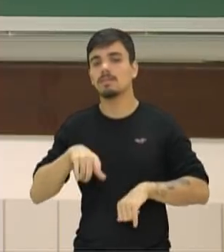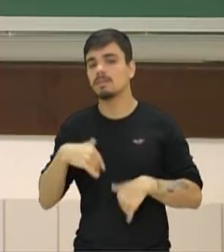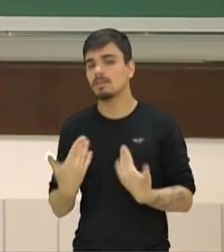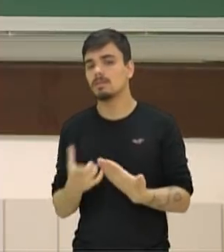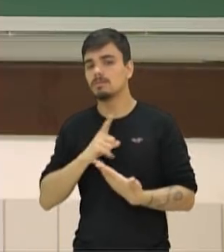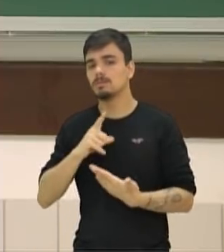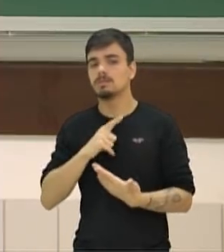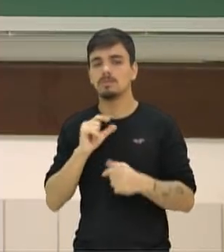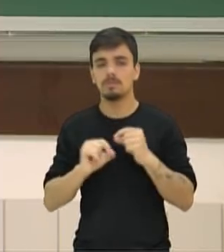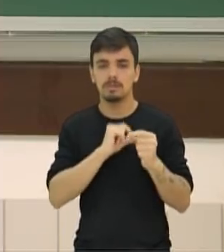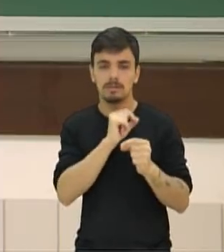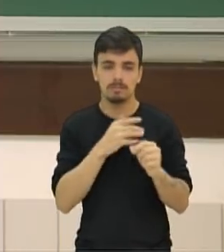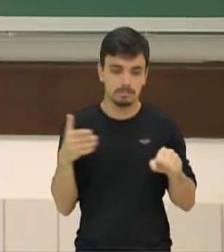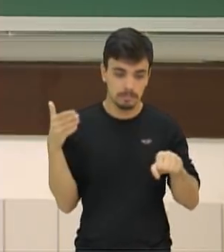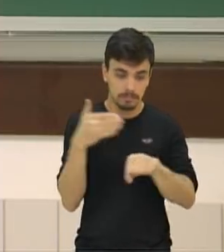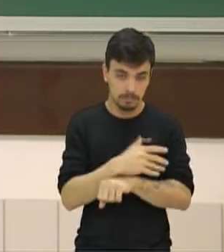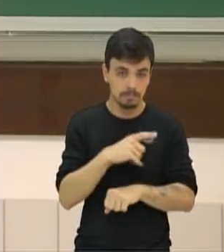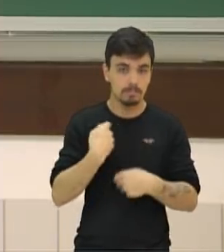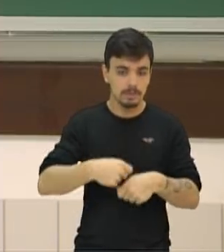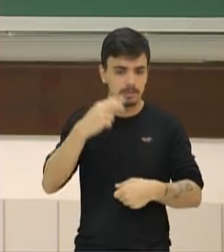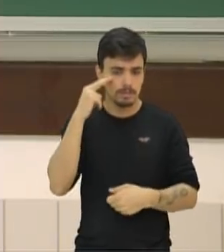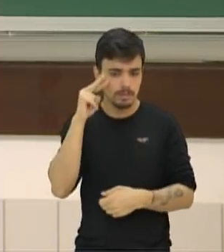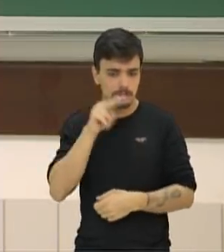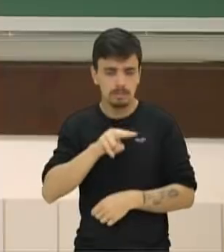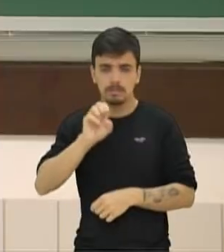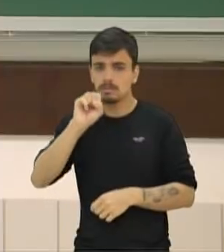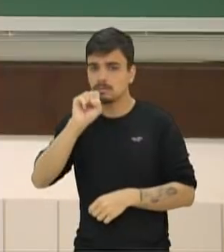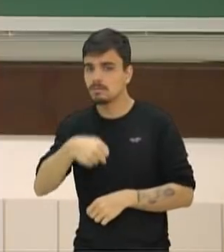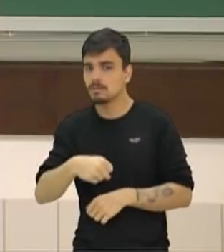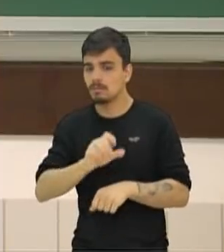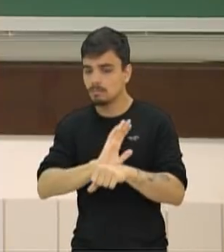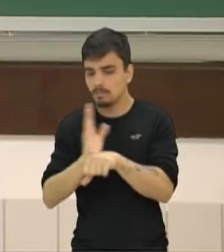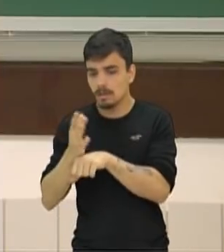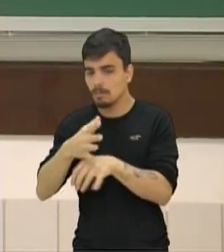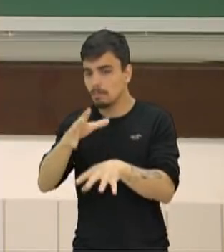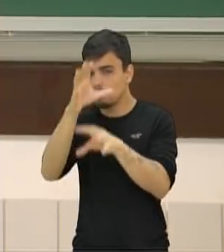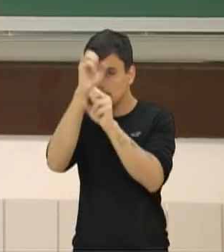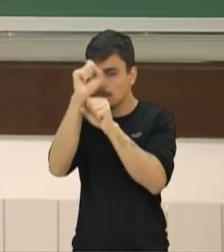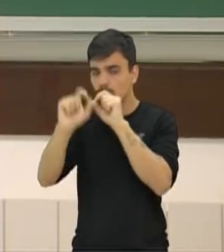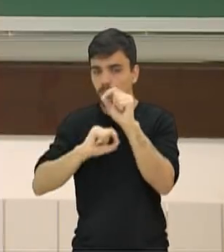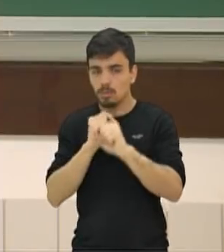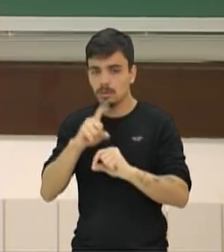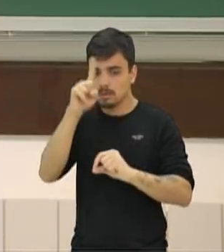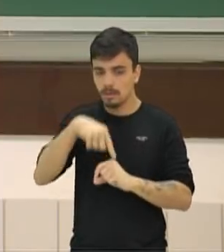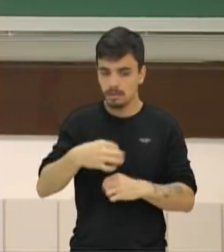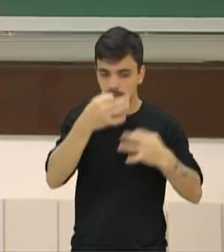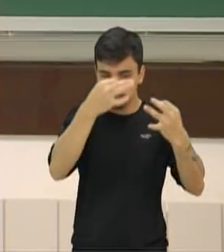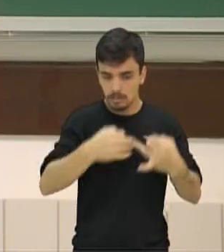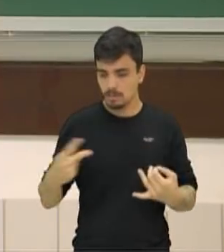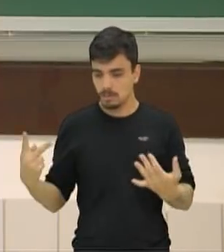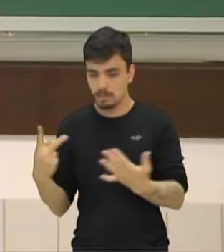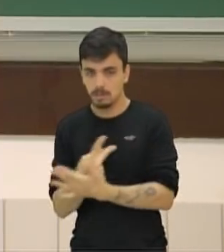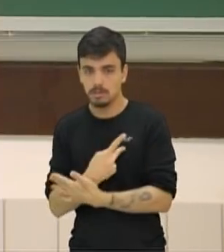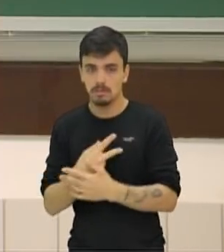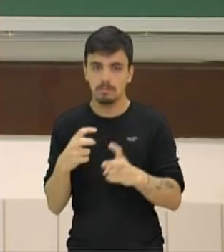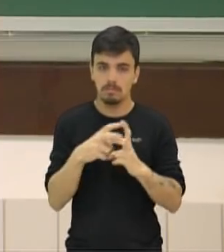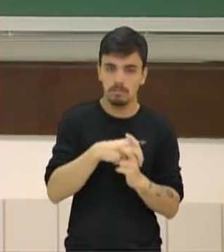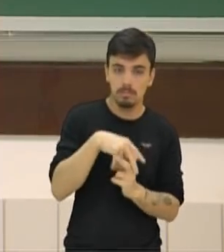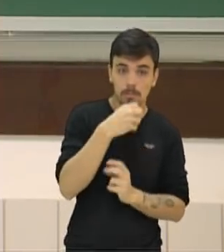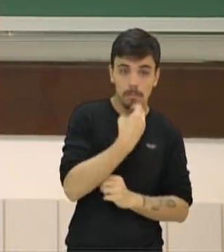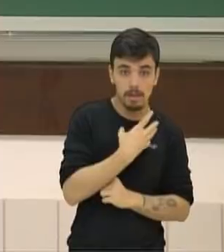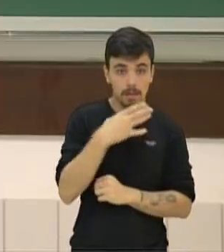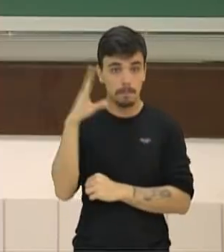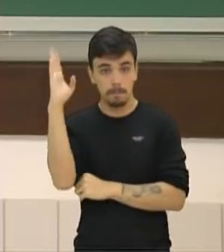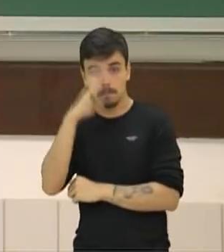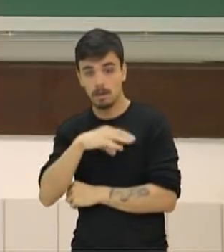como forma de imposição. Tem que assistir, né, para aprender. Aprender o que é certo, o que é errado, a luta do bem e do mal, o